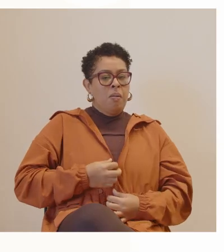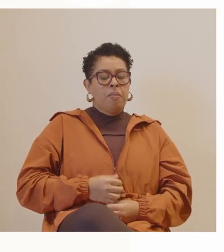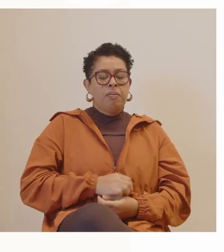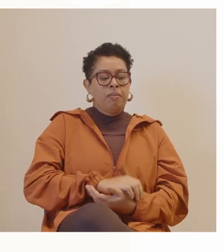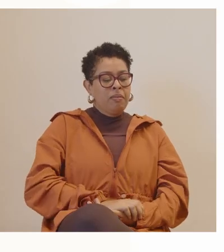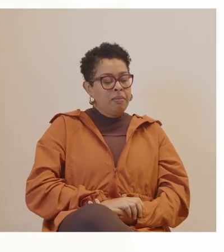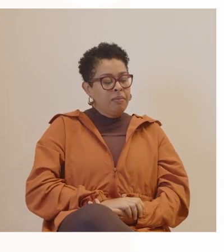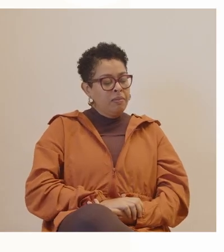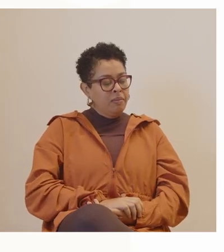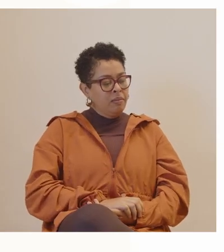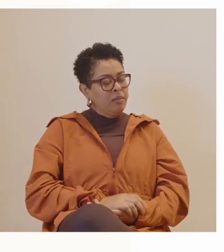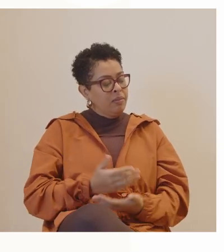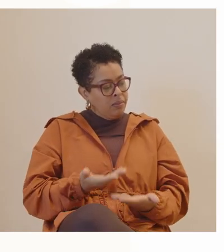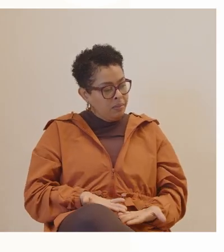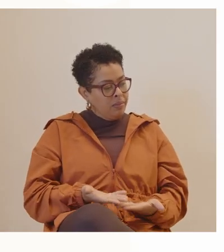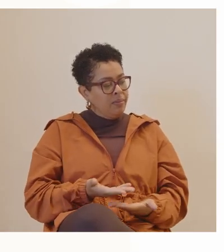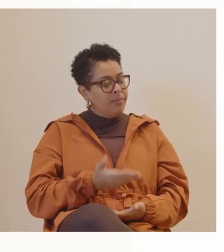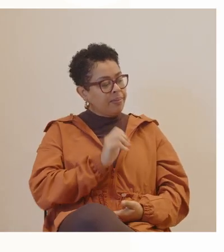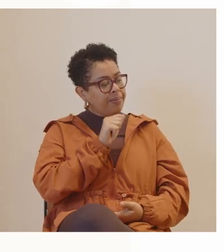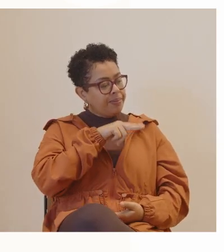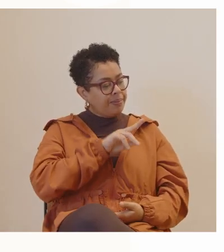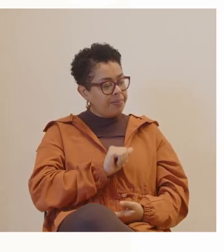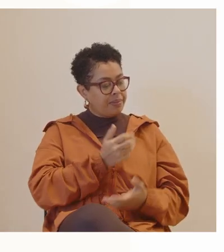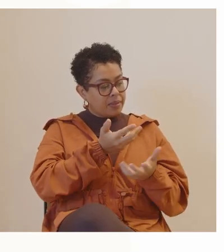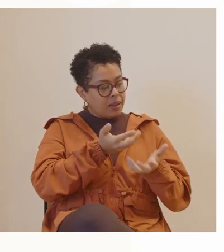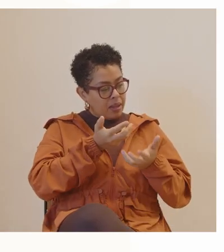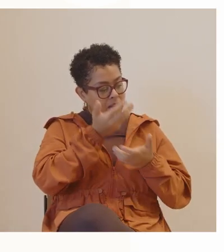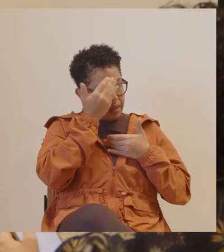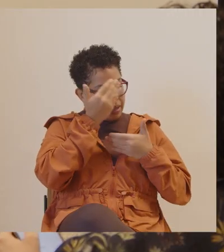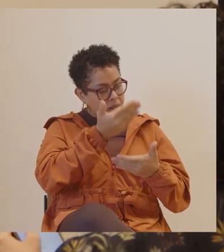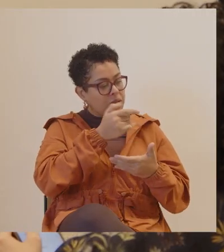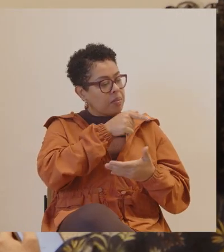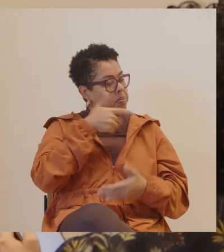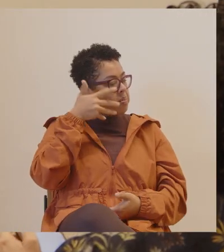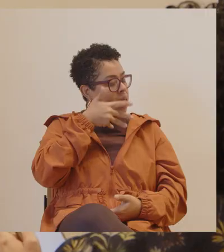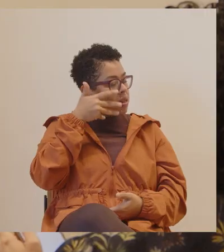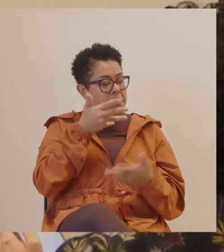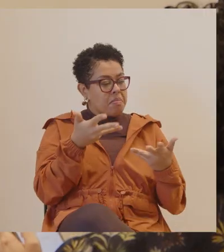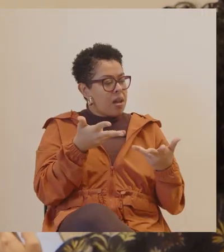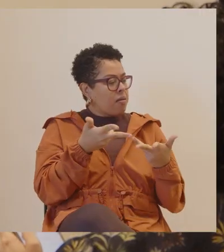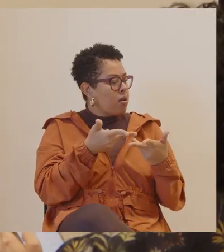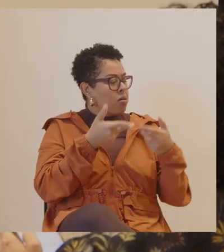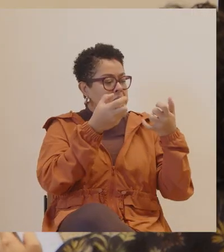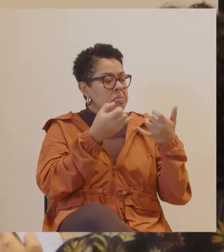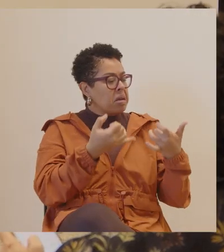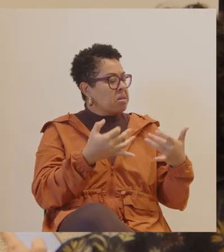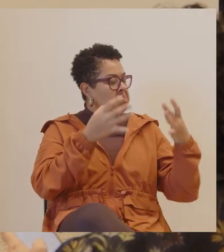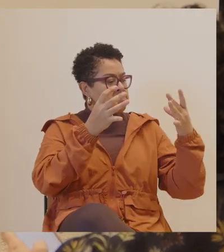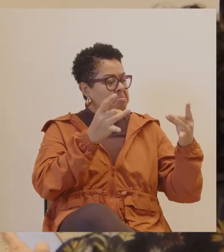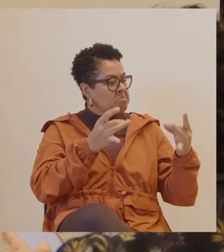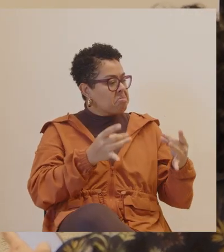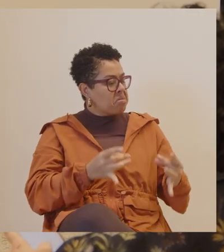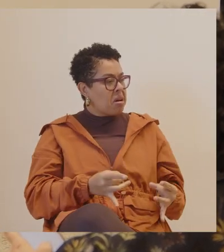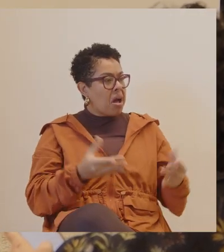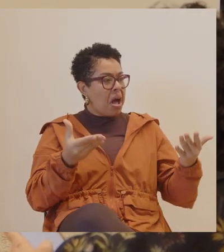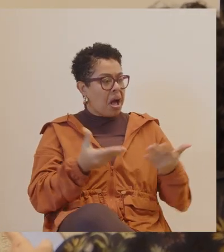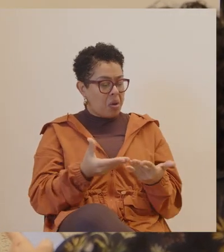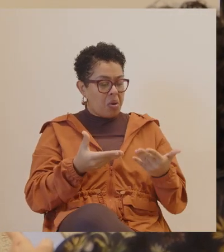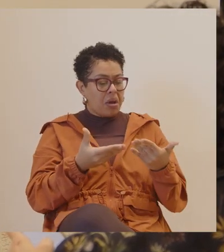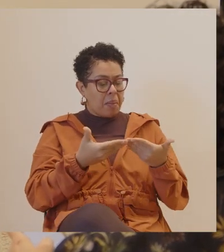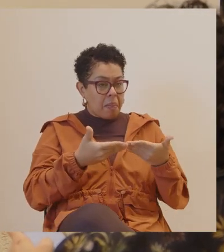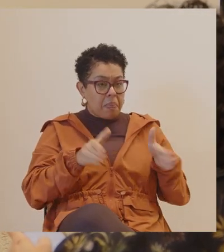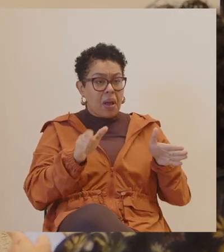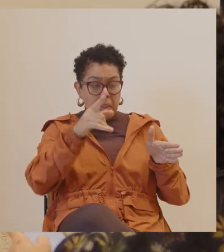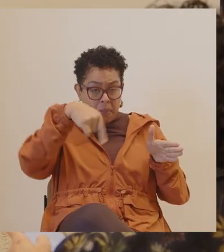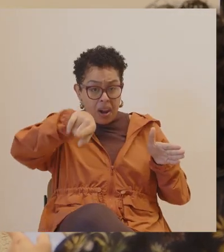Bom, Ana, quero primeiramente te agradecer pela maravilhosa palestra de hoje. A gente vai abrir para perguntas para